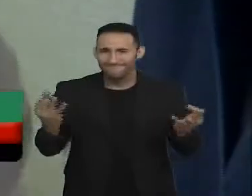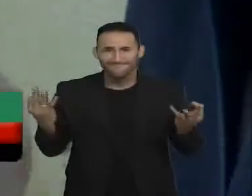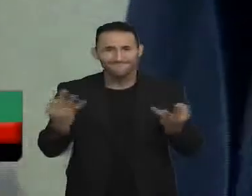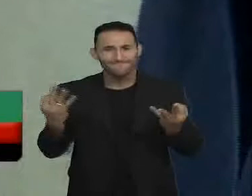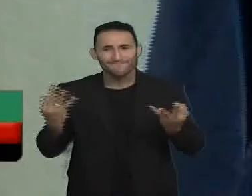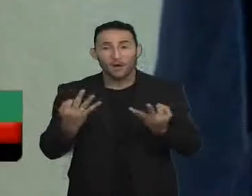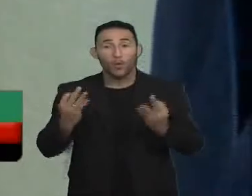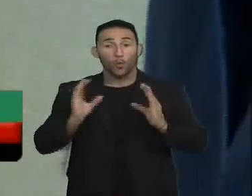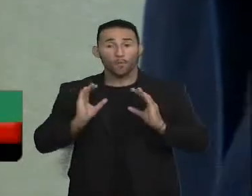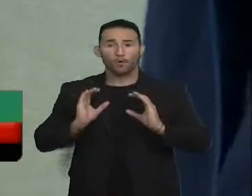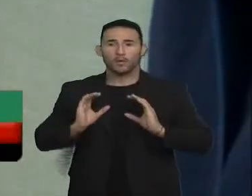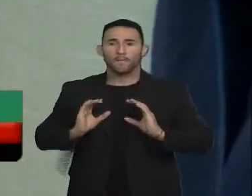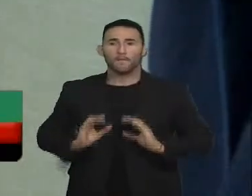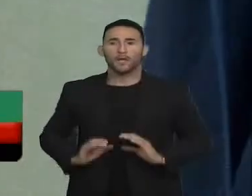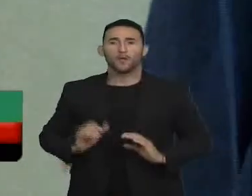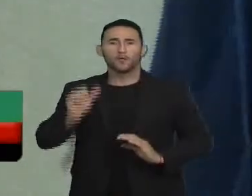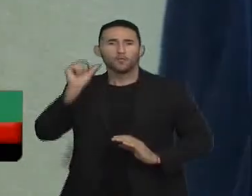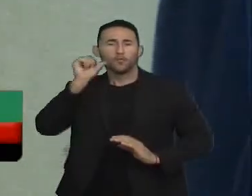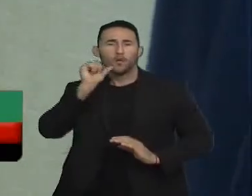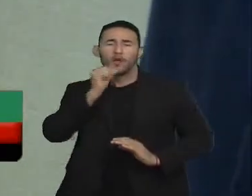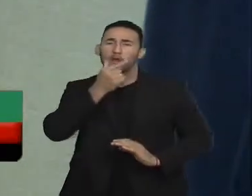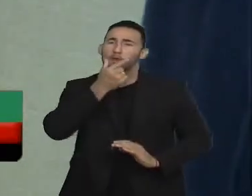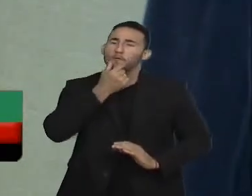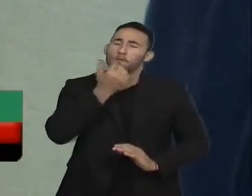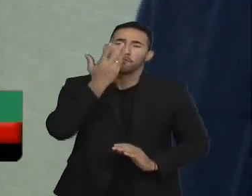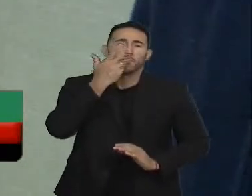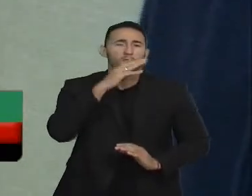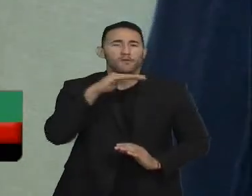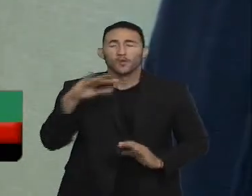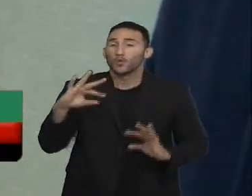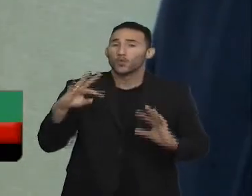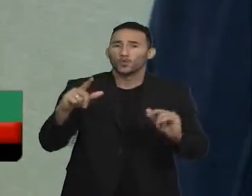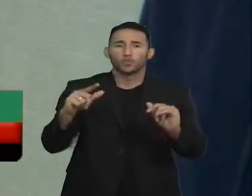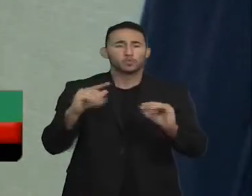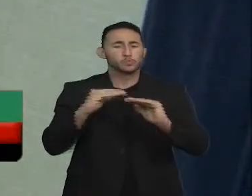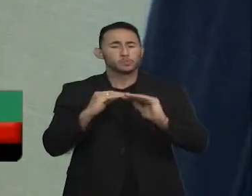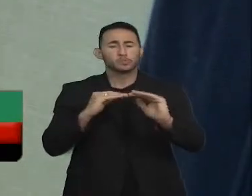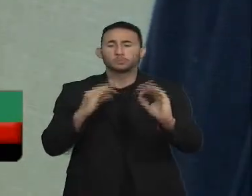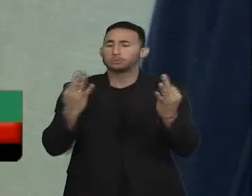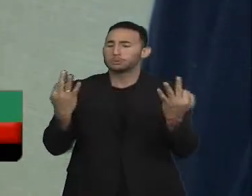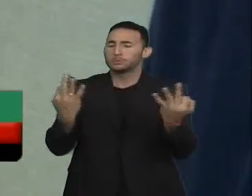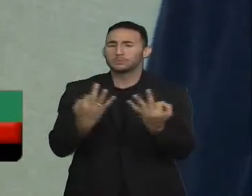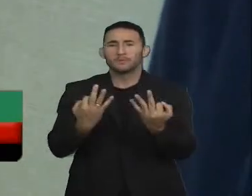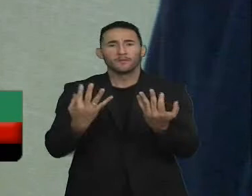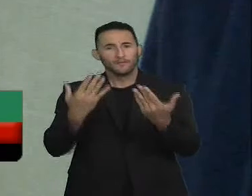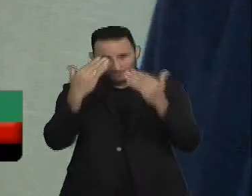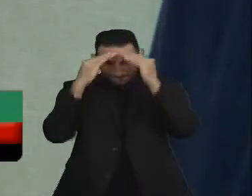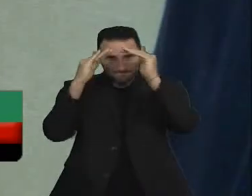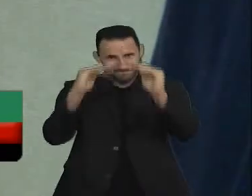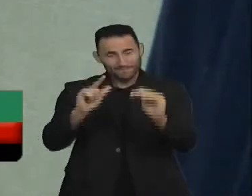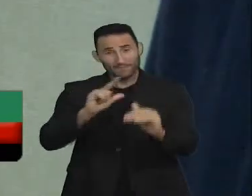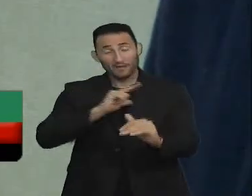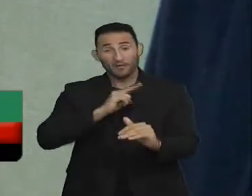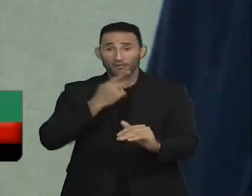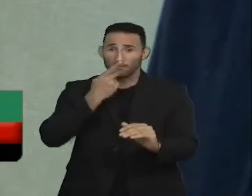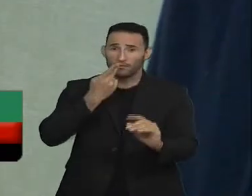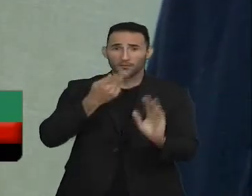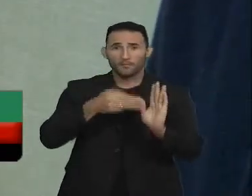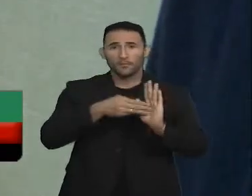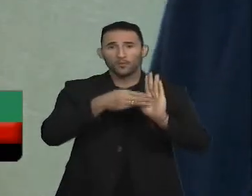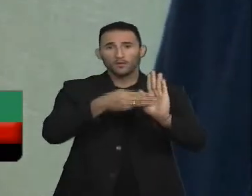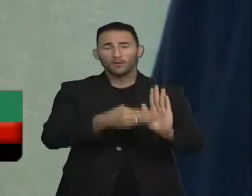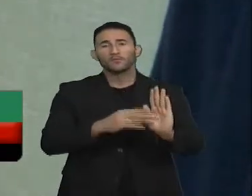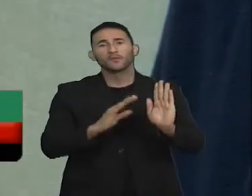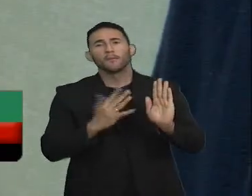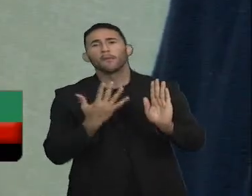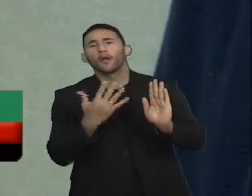ao comportamento de mulheres, de criança. Então, isso é muito respeitoso. Quero só realmente fazer essa moção de aplauso para